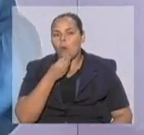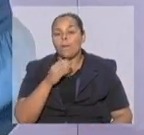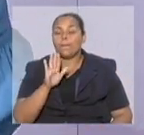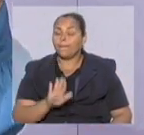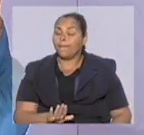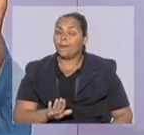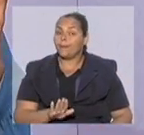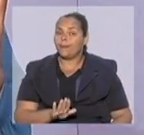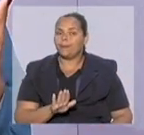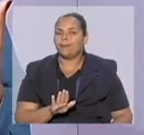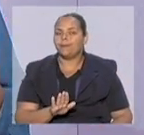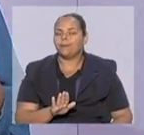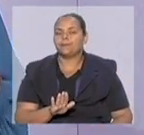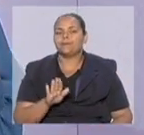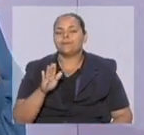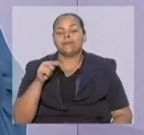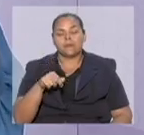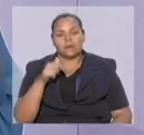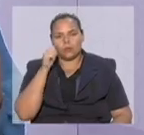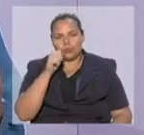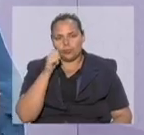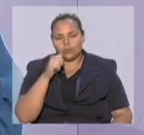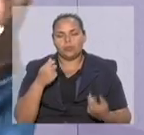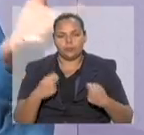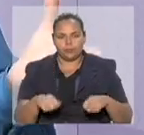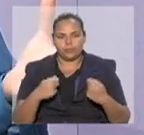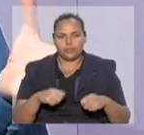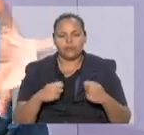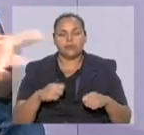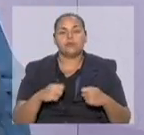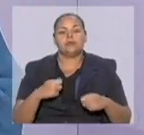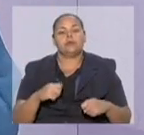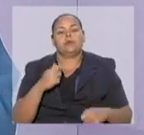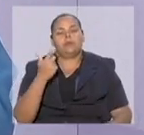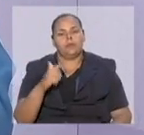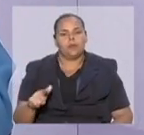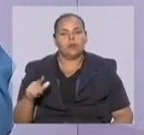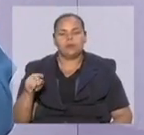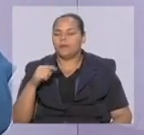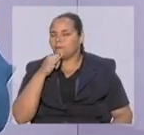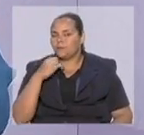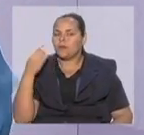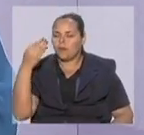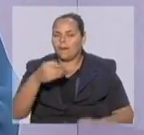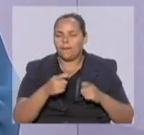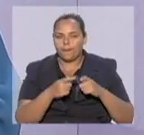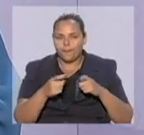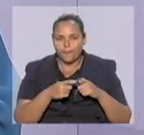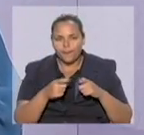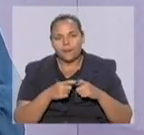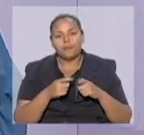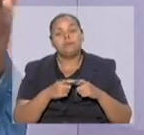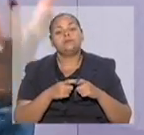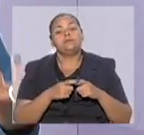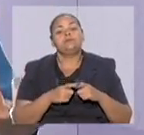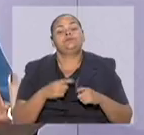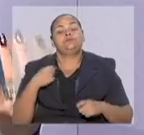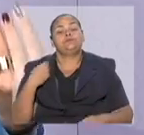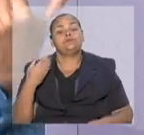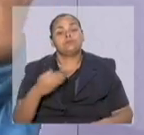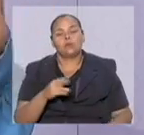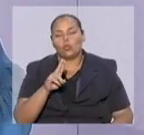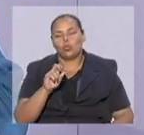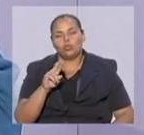mas a mulher tem que ter, o homem, além do seu urologista, além do seu ginecologista, um